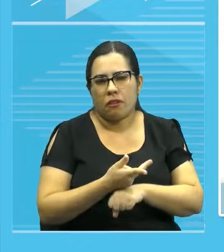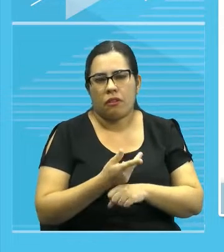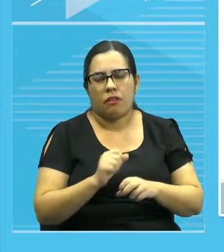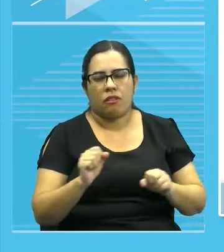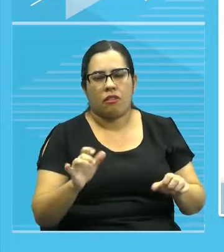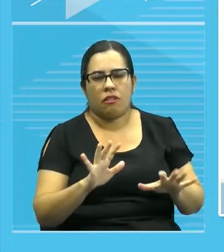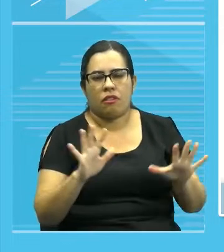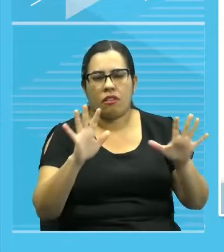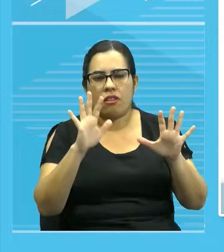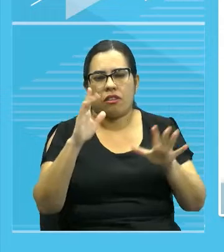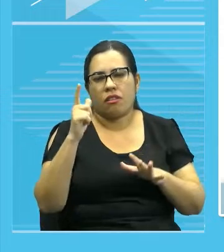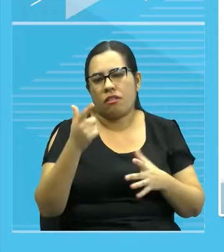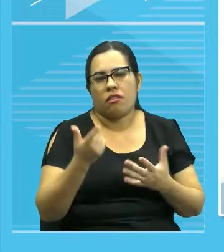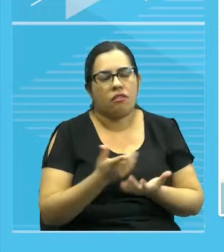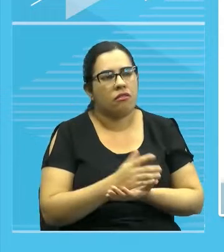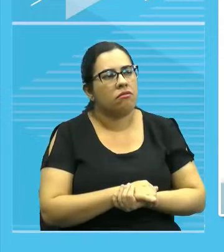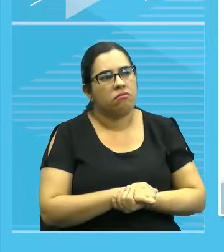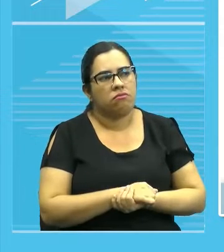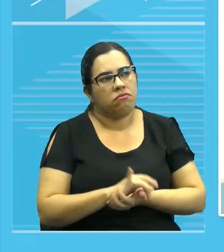madeira